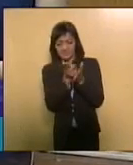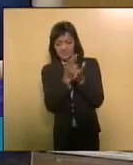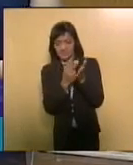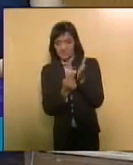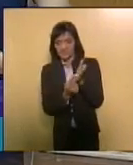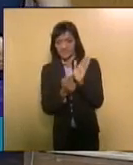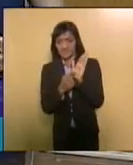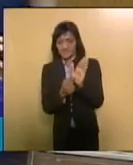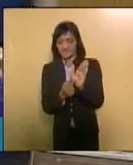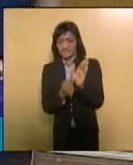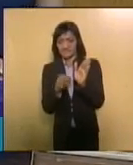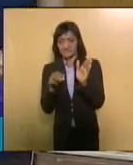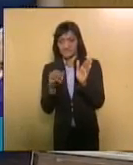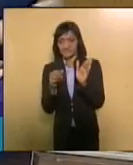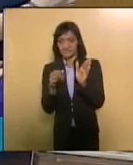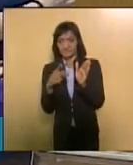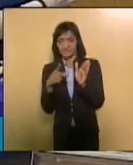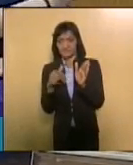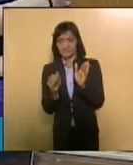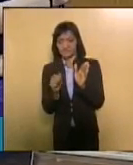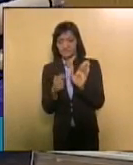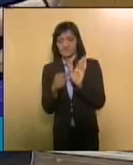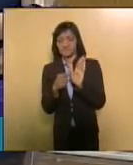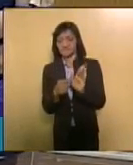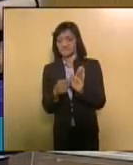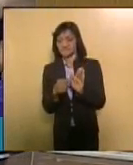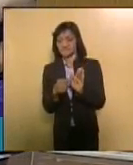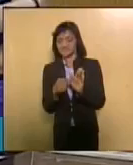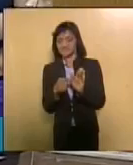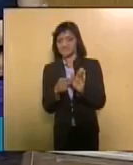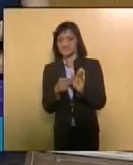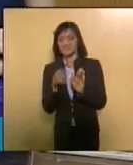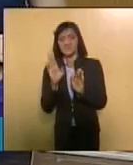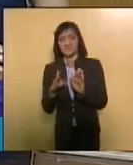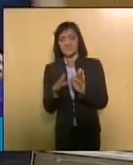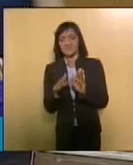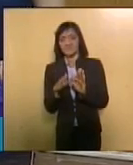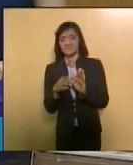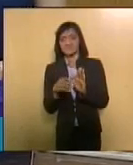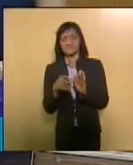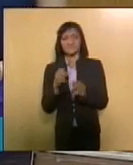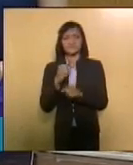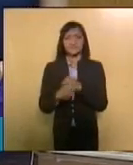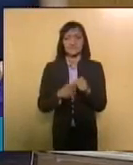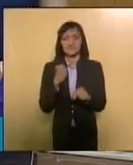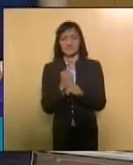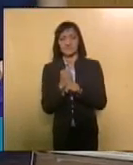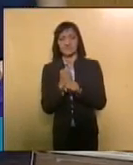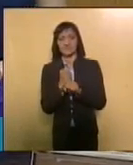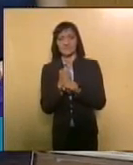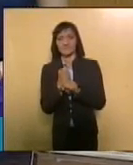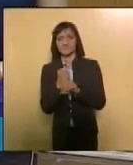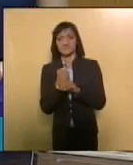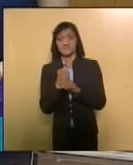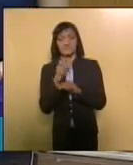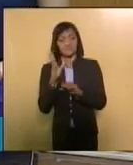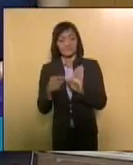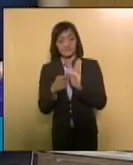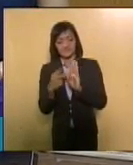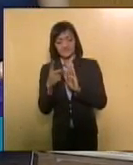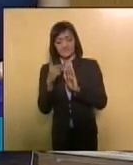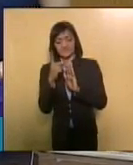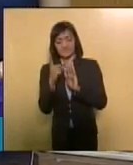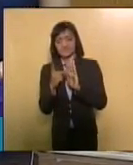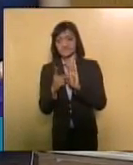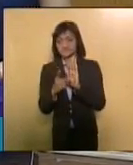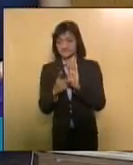mostramos ali e aqui eu peguei a década mas se eu pegasse ano a ano fosse mostrando com mais detalhes a gente veria o seguinte que